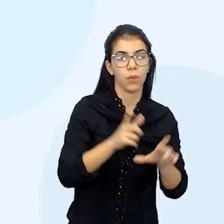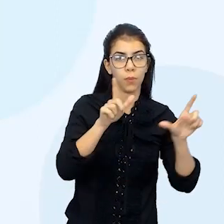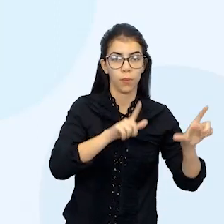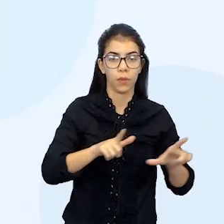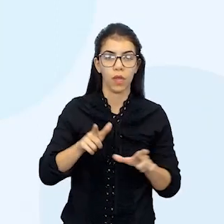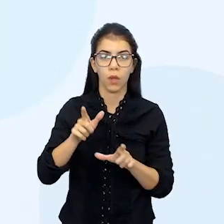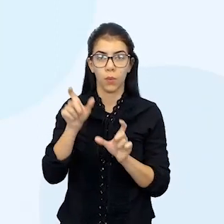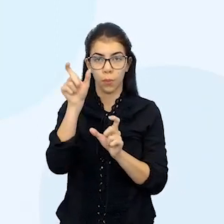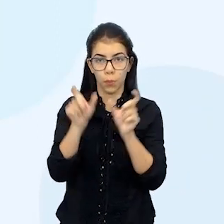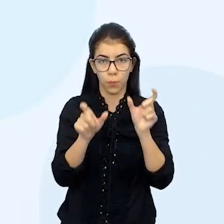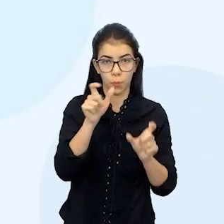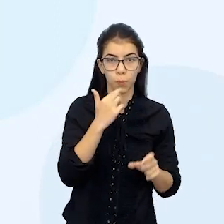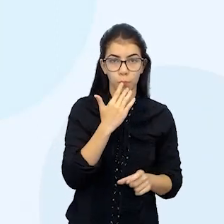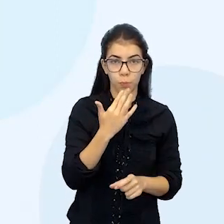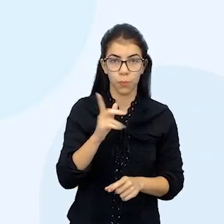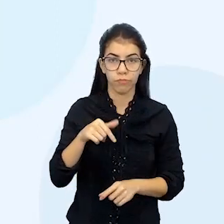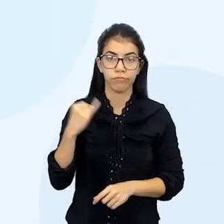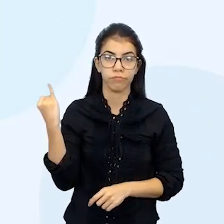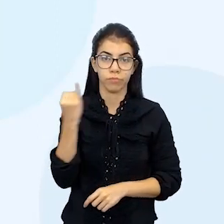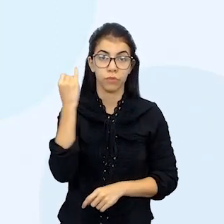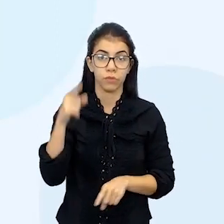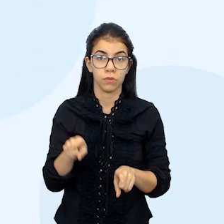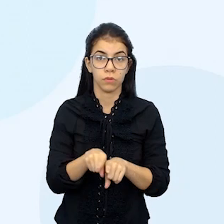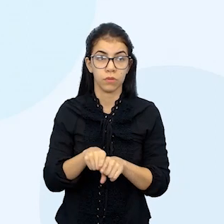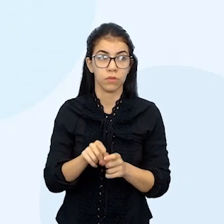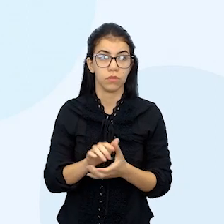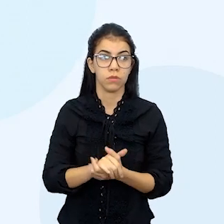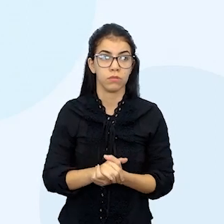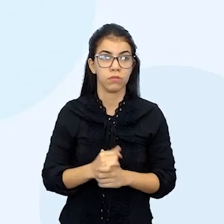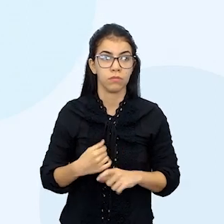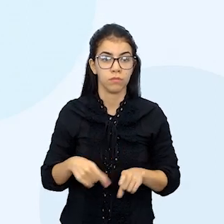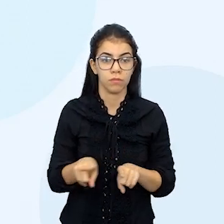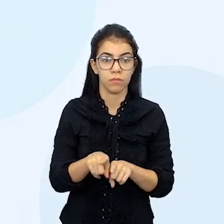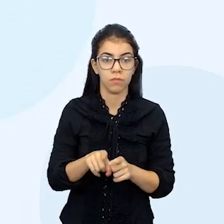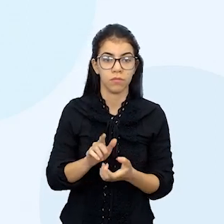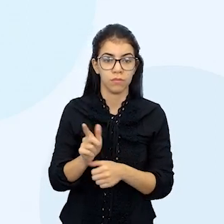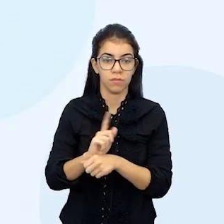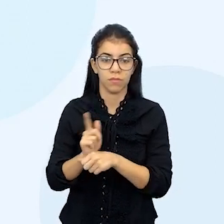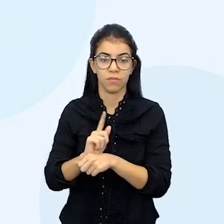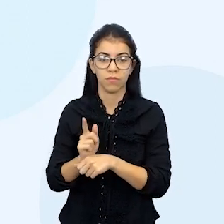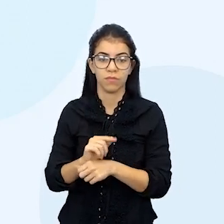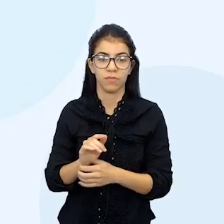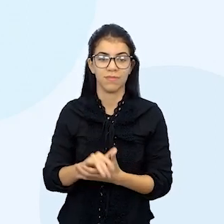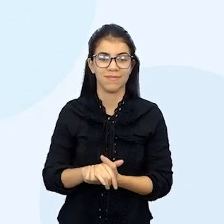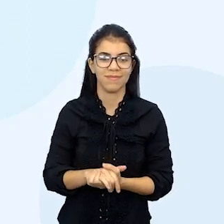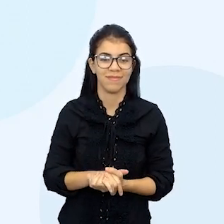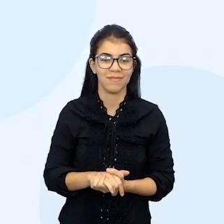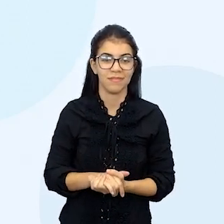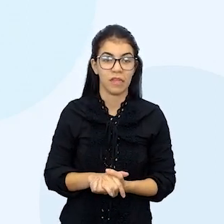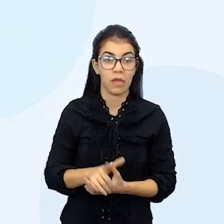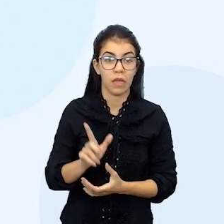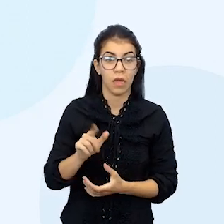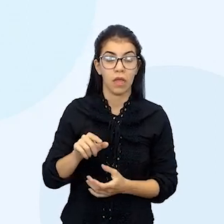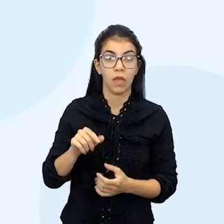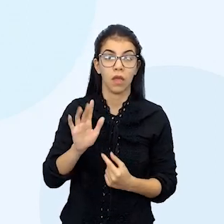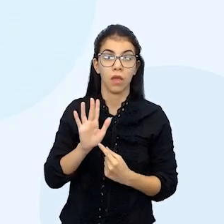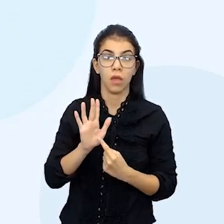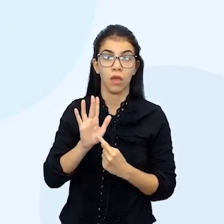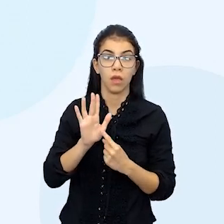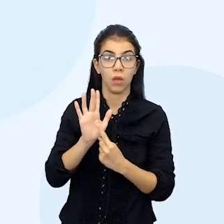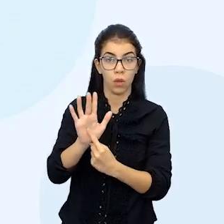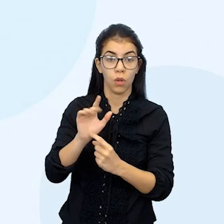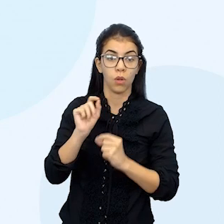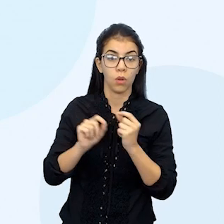colunas coloridas importantes, né? Temos aí, por exemplo, falando de autogestão, né? A gente tem um símbolo ali que é uma pessoa,